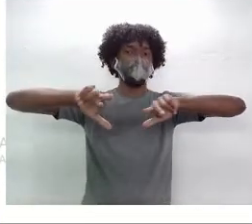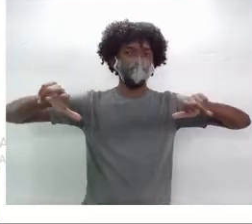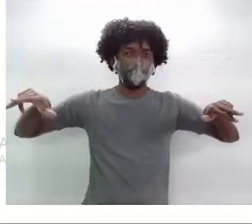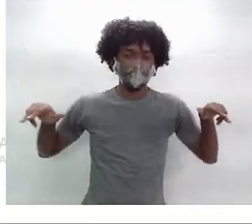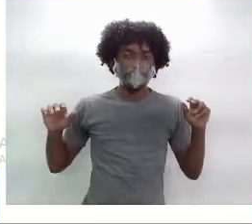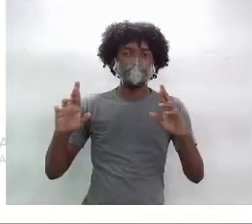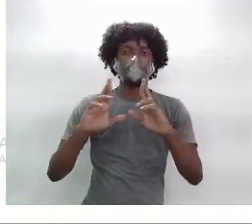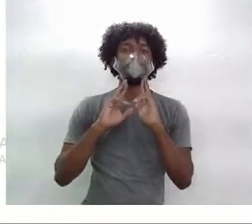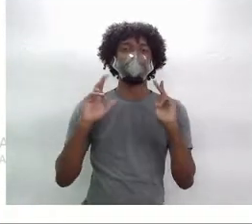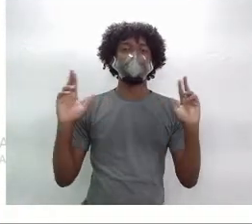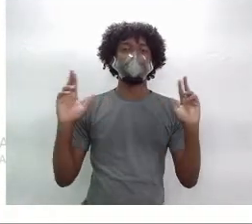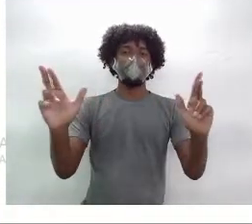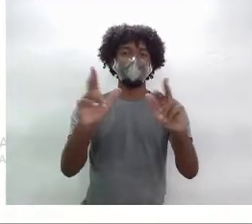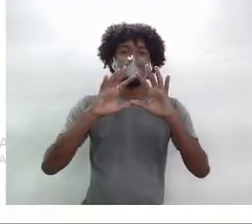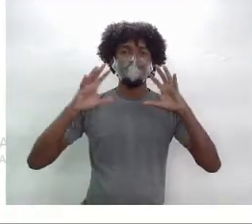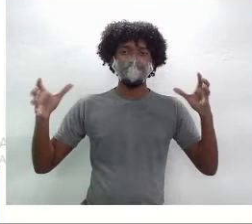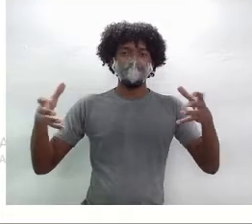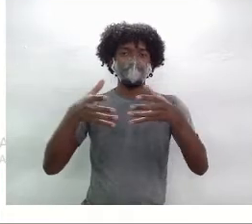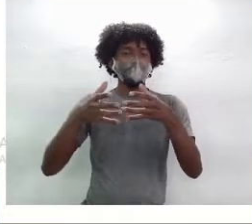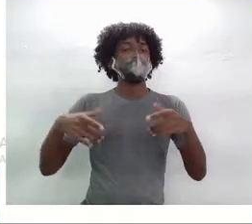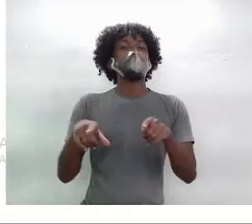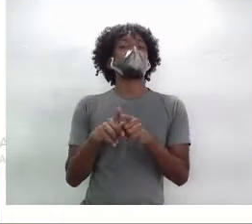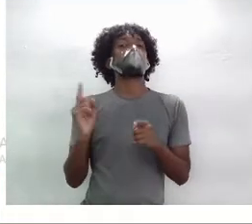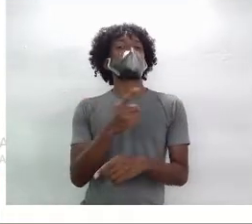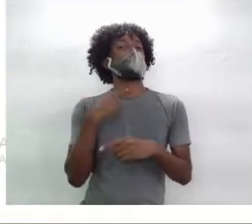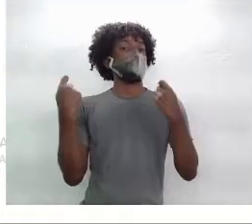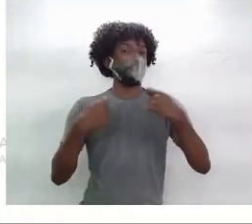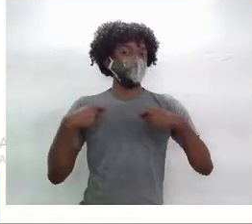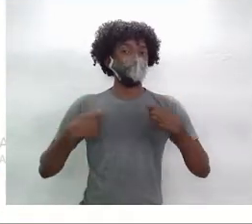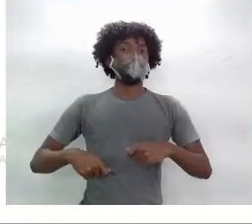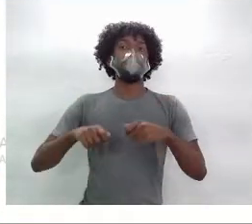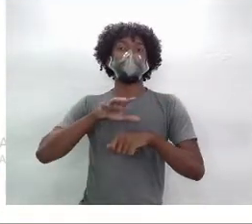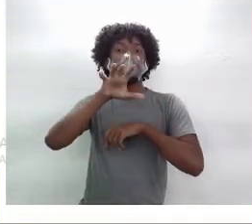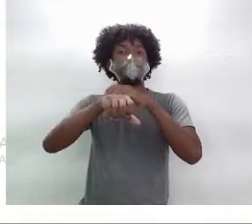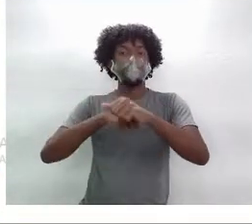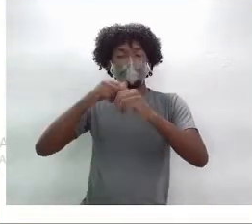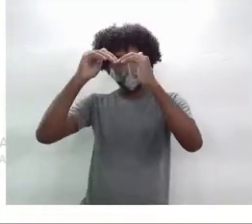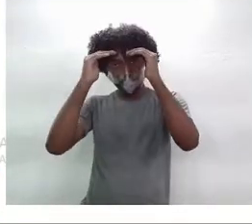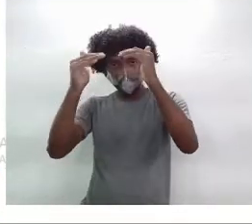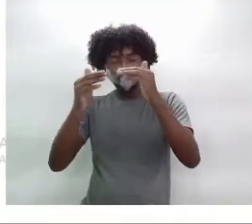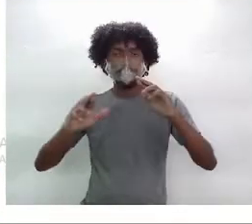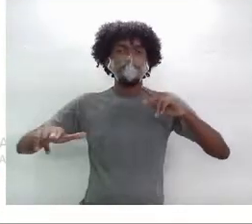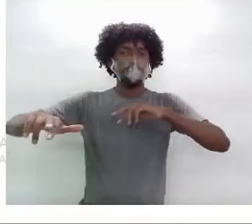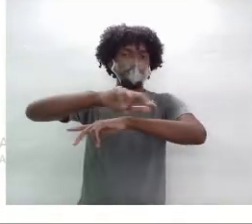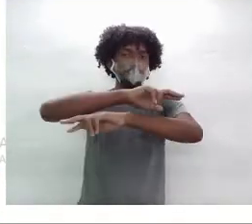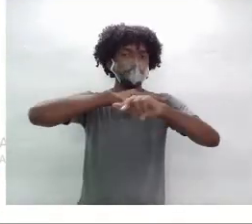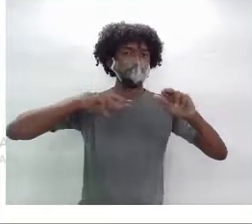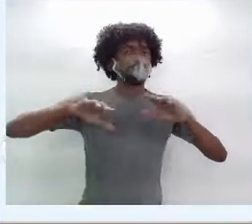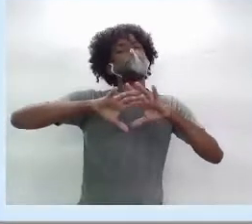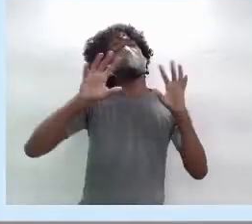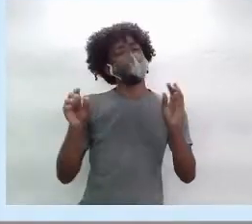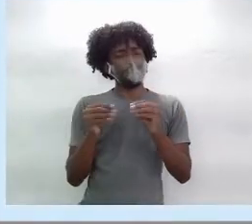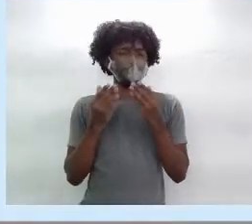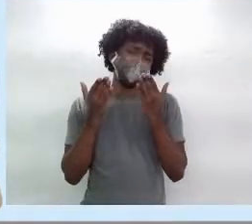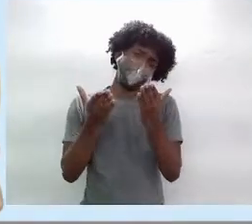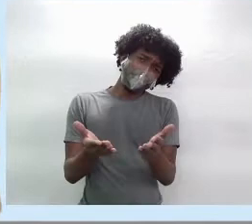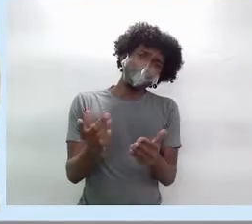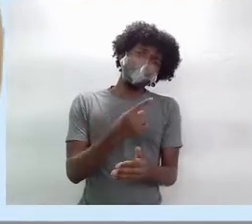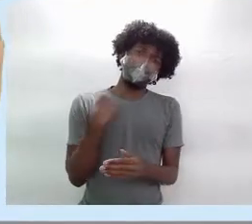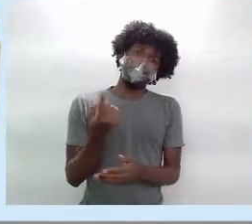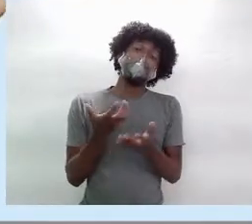as diferenças. Nós temos que buscar o respeito às diferenças. É isso aí. É isso que